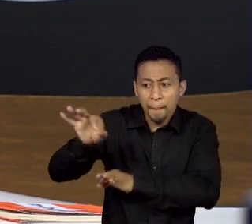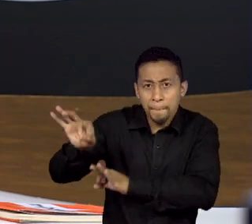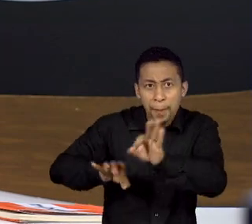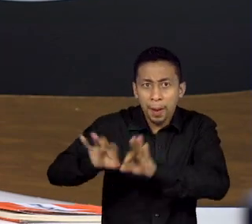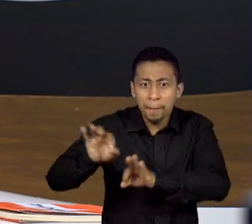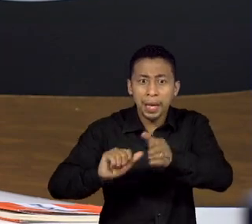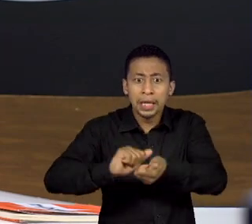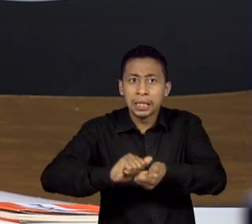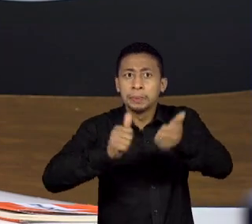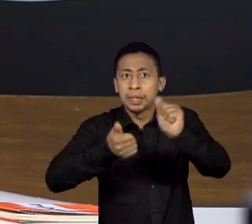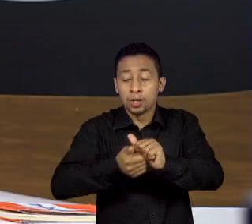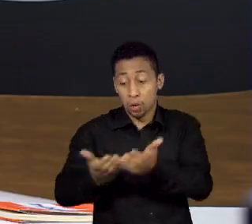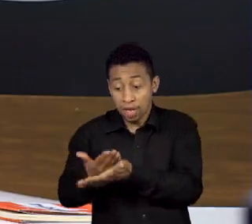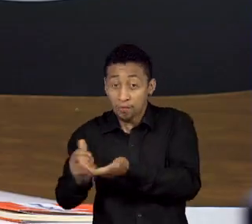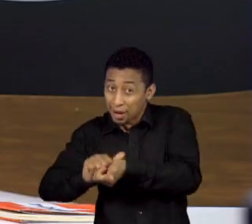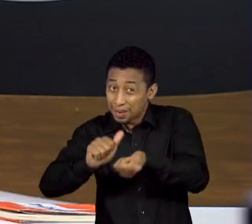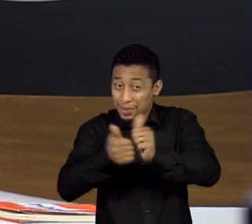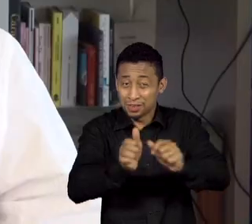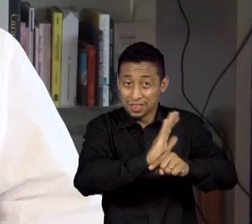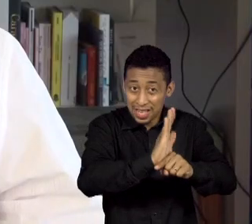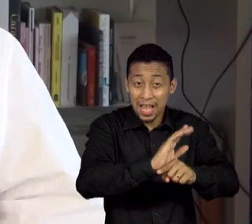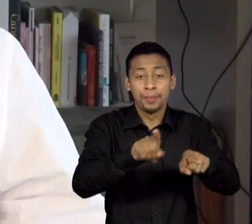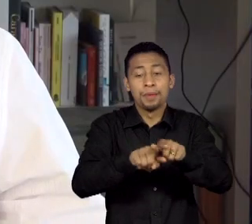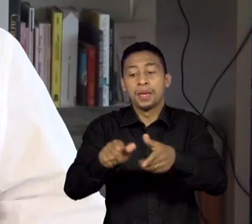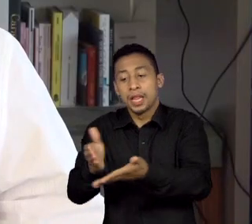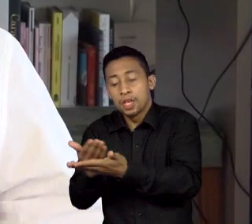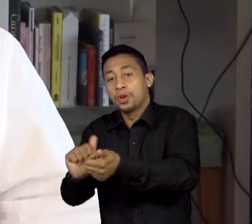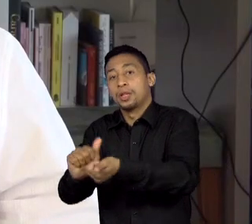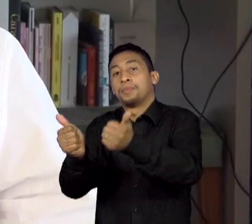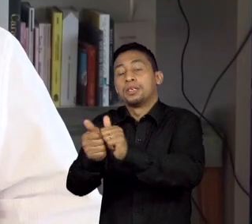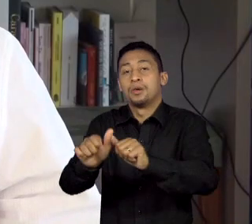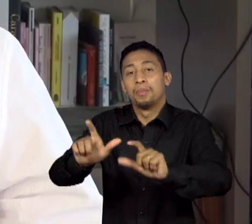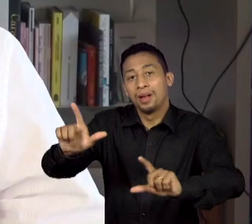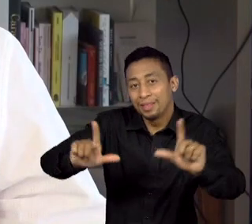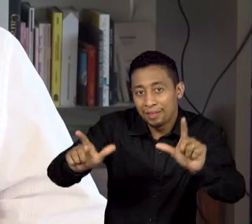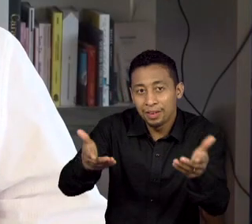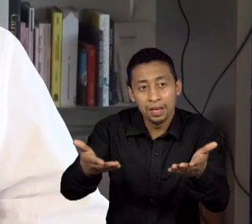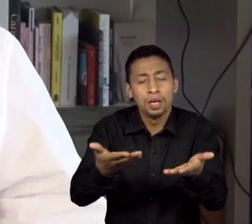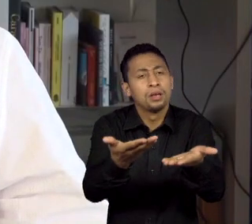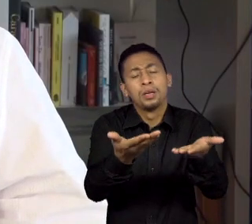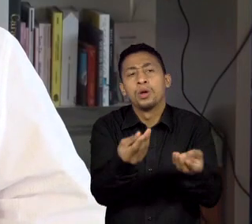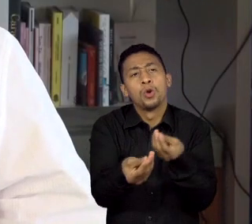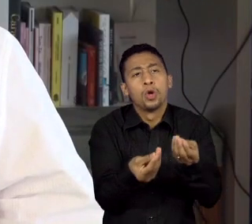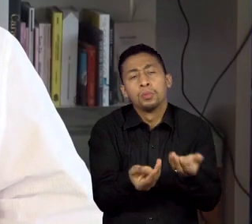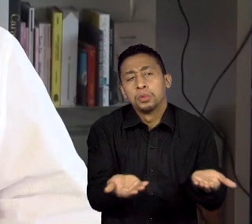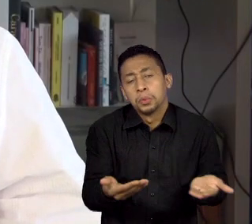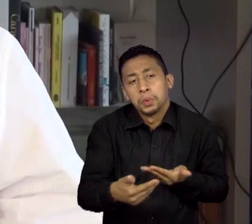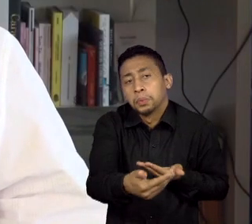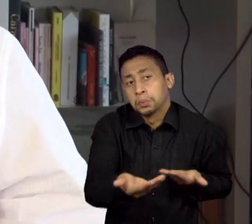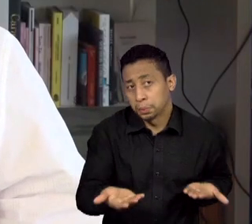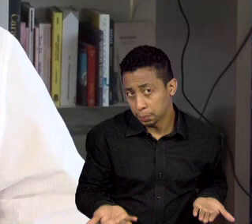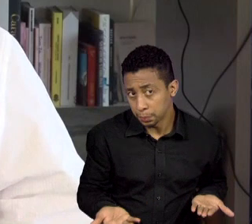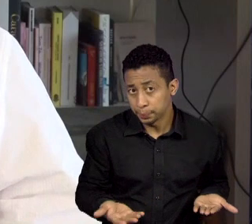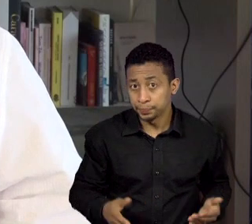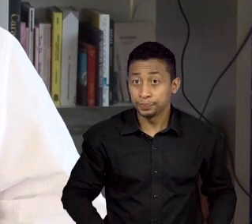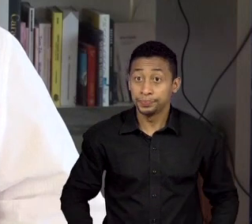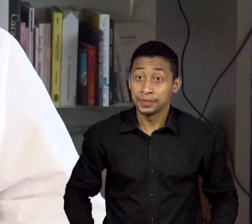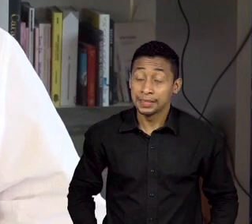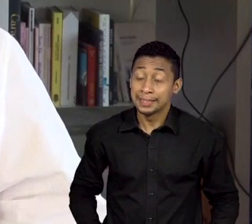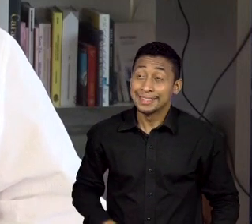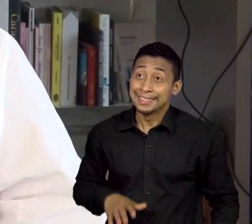eram o mesmo produto com cortes diferentes, né? Como é que você vê esse momento atual? Eu